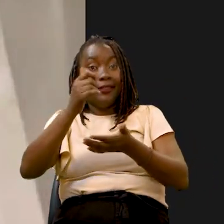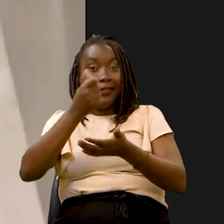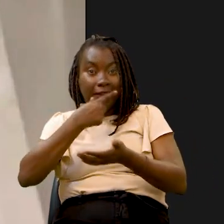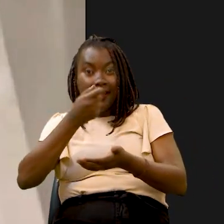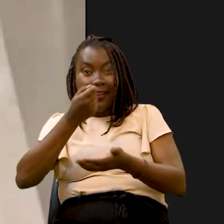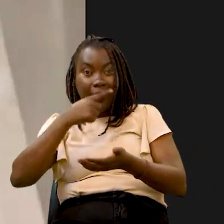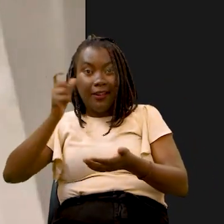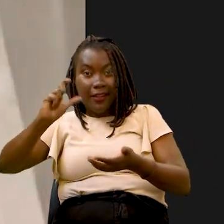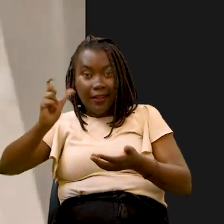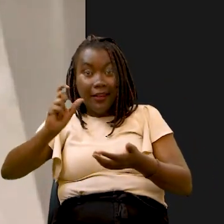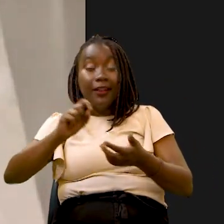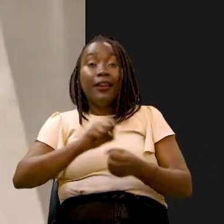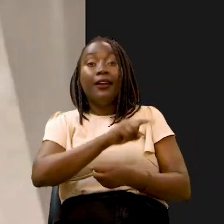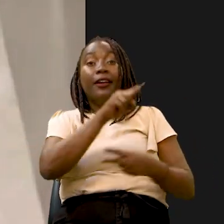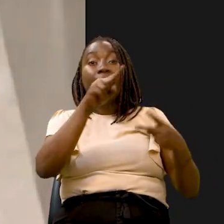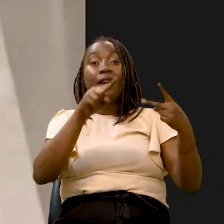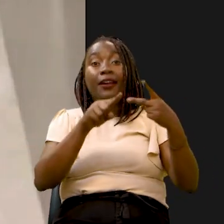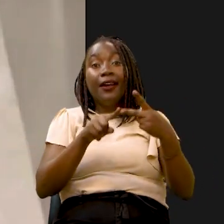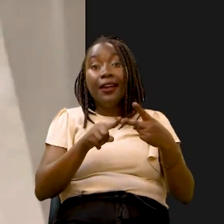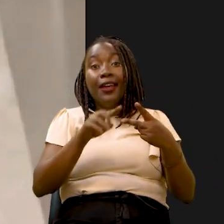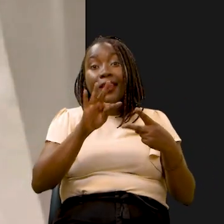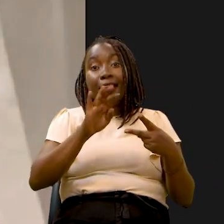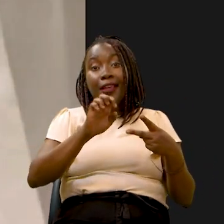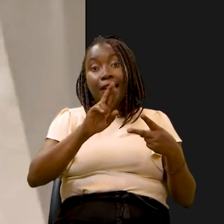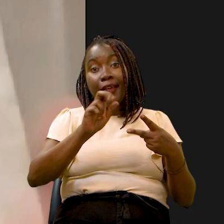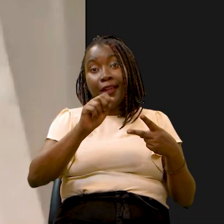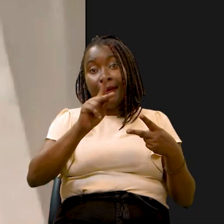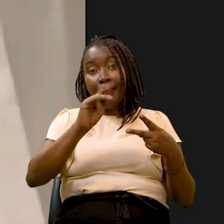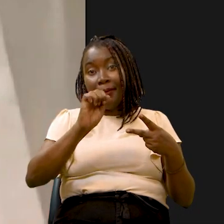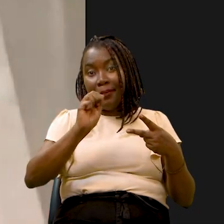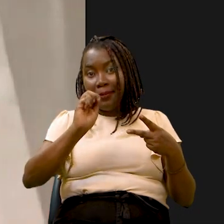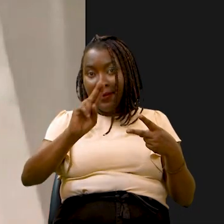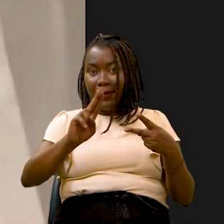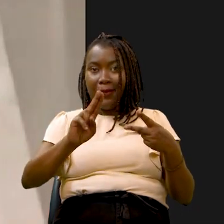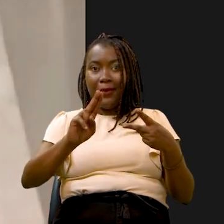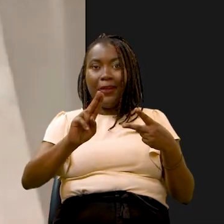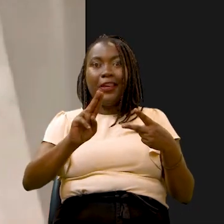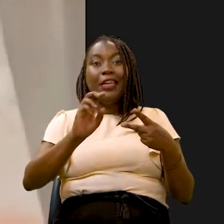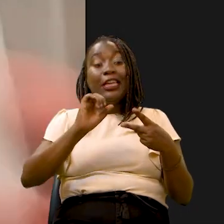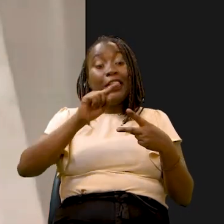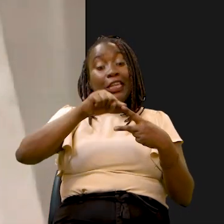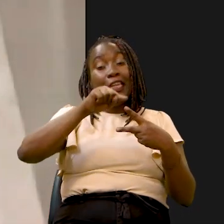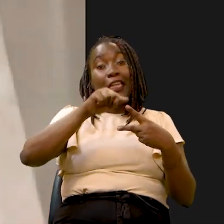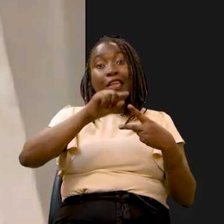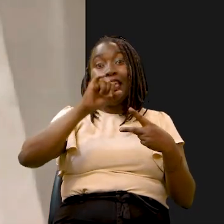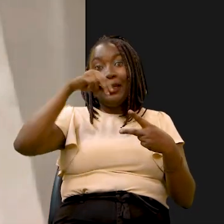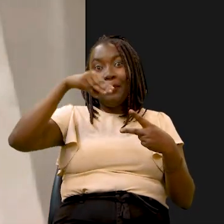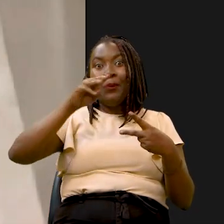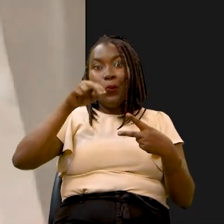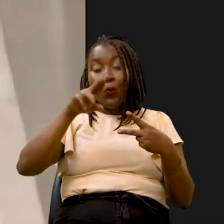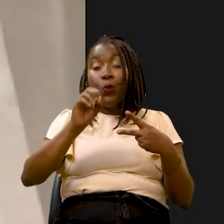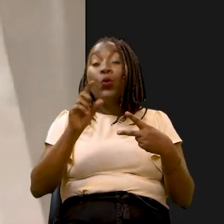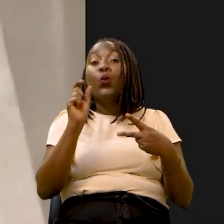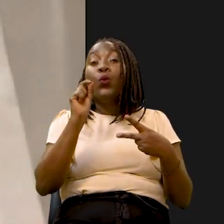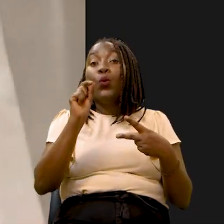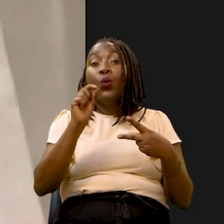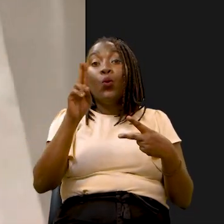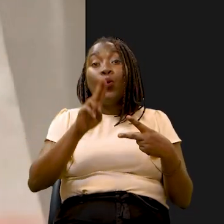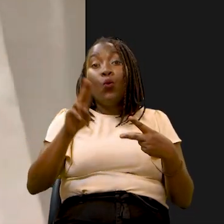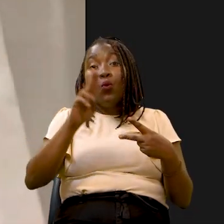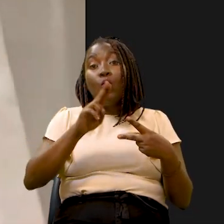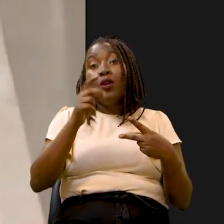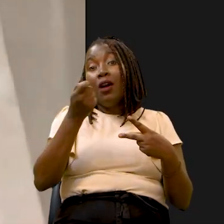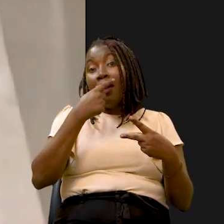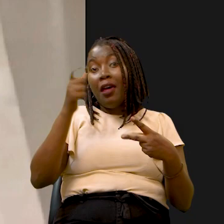classe de drogas, e a outra é a chamada terapia-alvo. A imunoterapia é quando nós